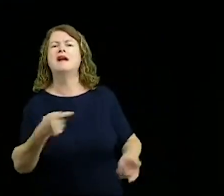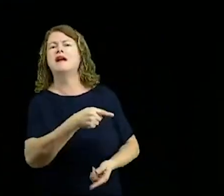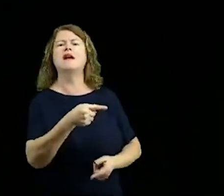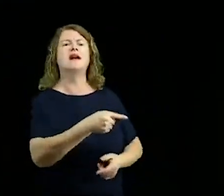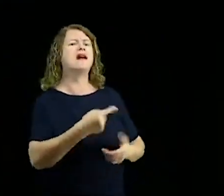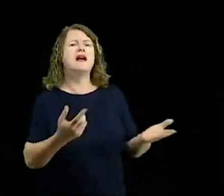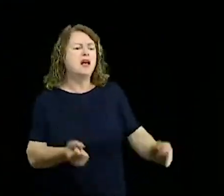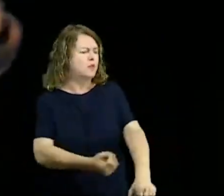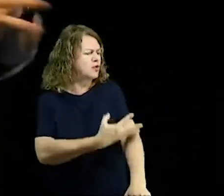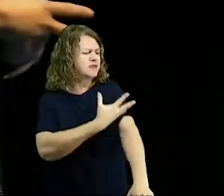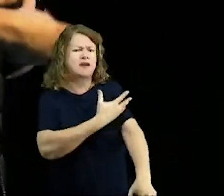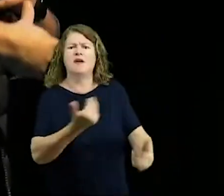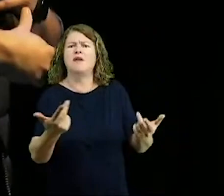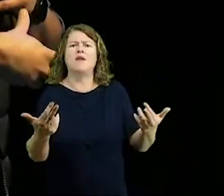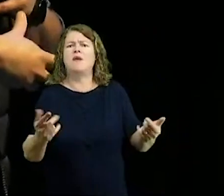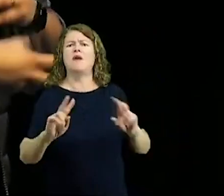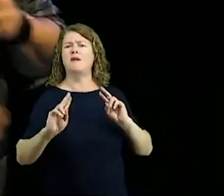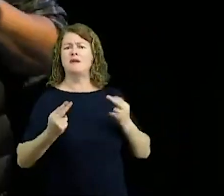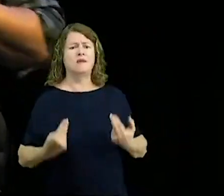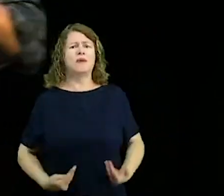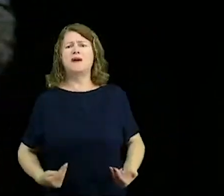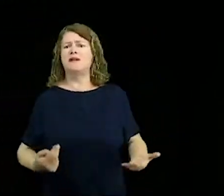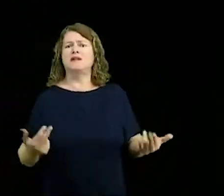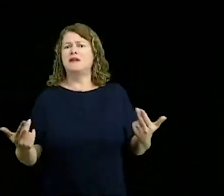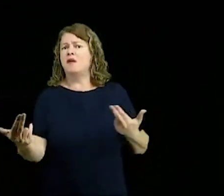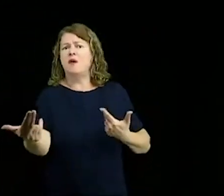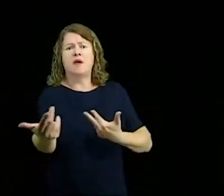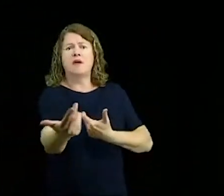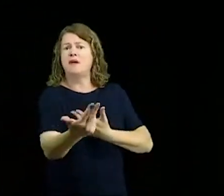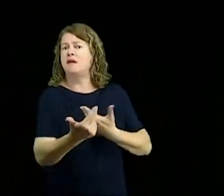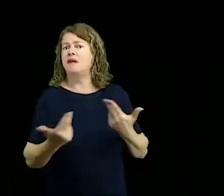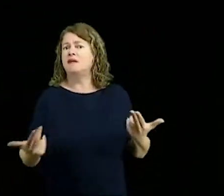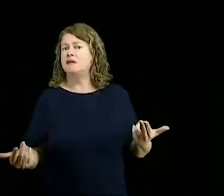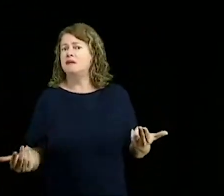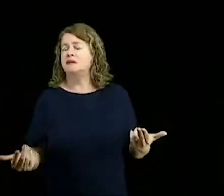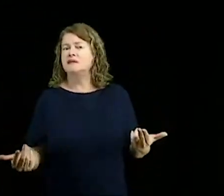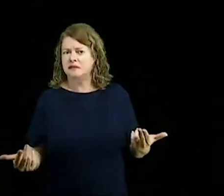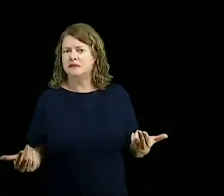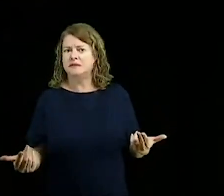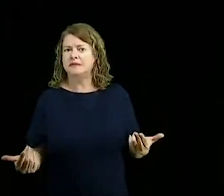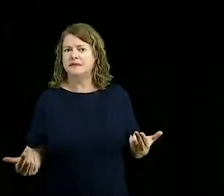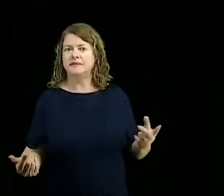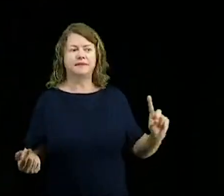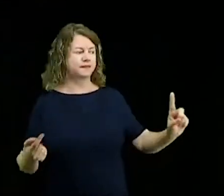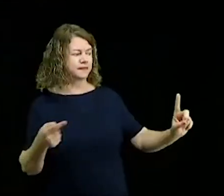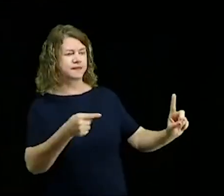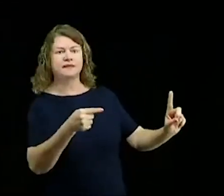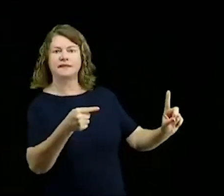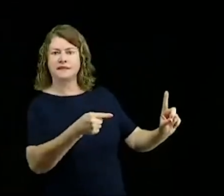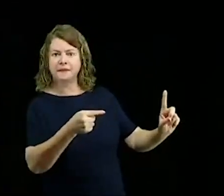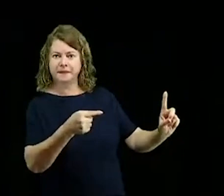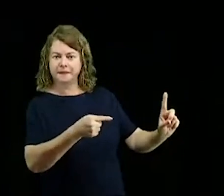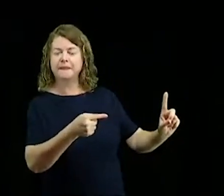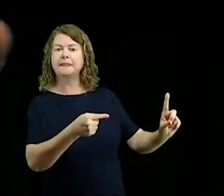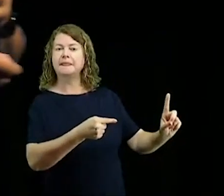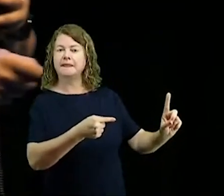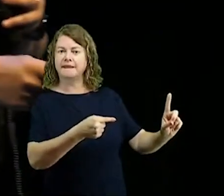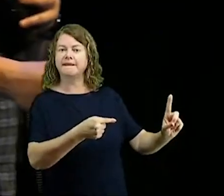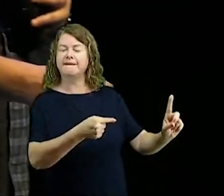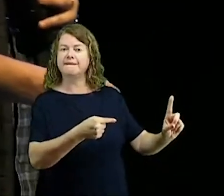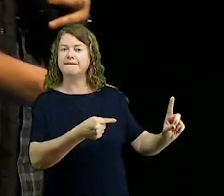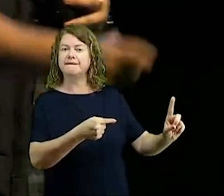essas emoções que a gente passou, e que a gente passa. Mas ele fala assim, apesar de ser um homem sujeito às mesmas paixões que